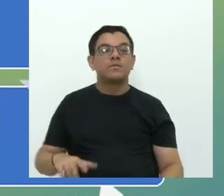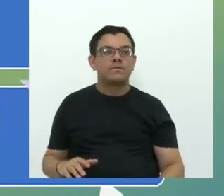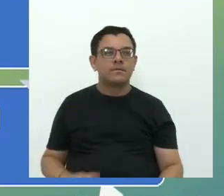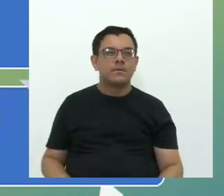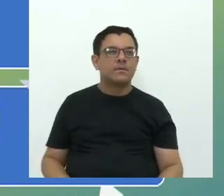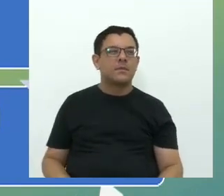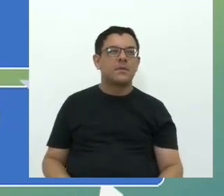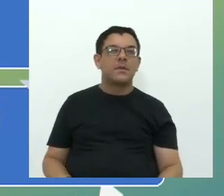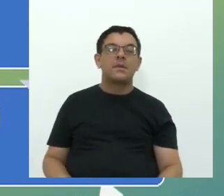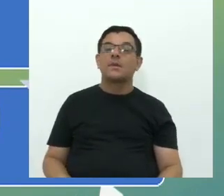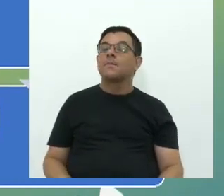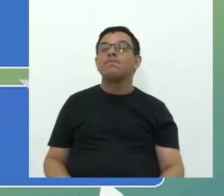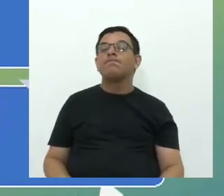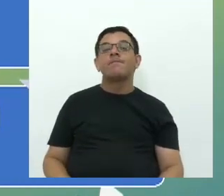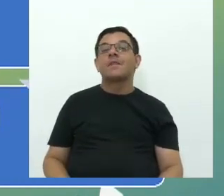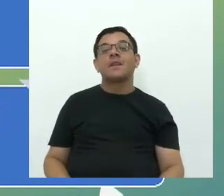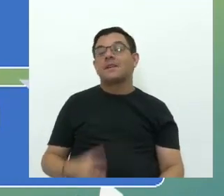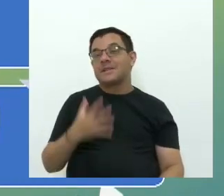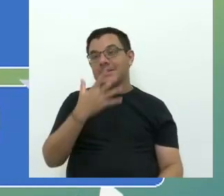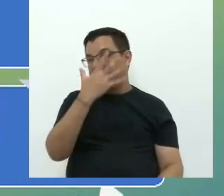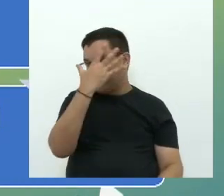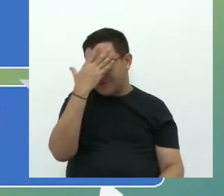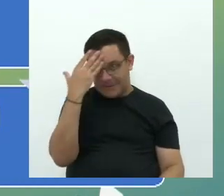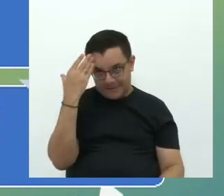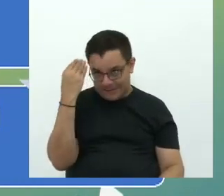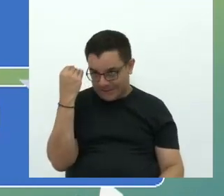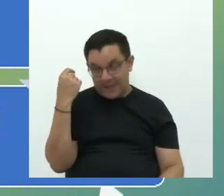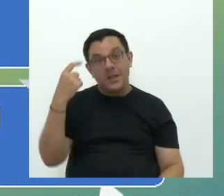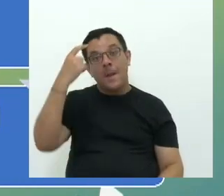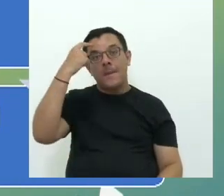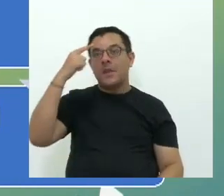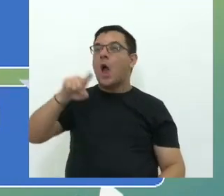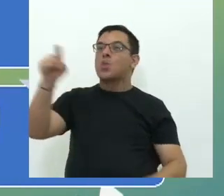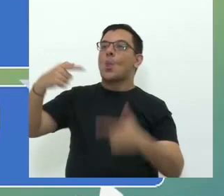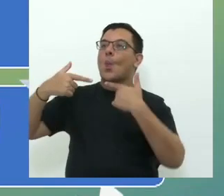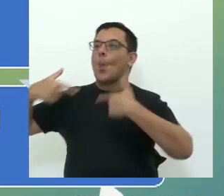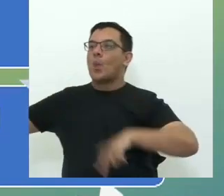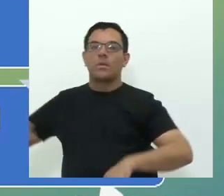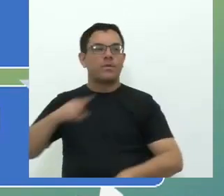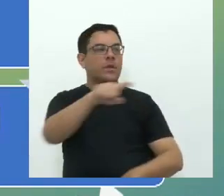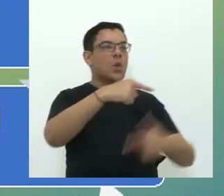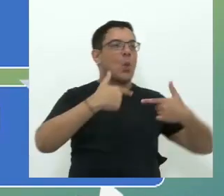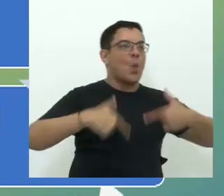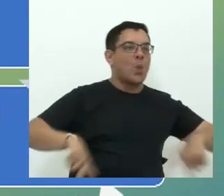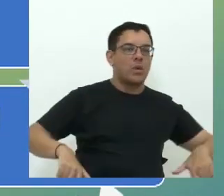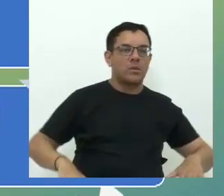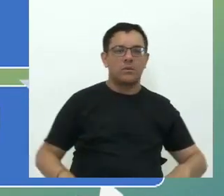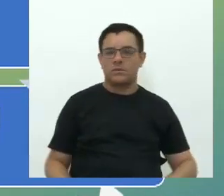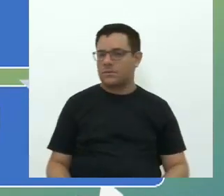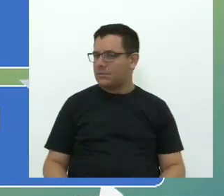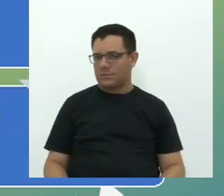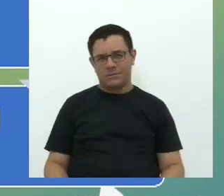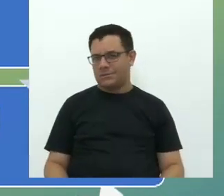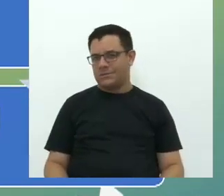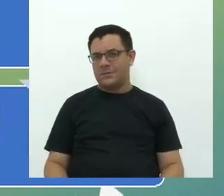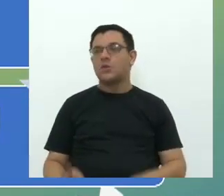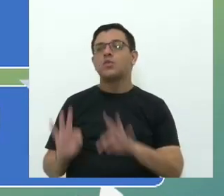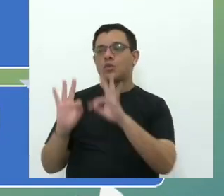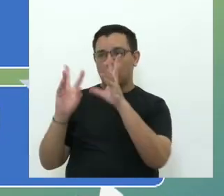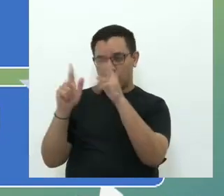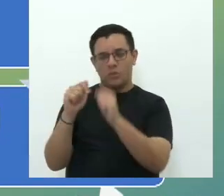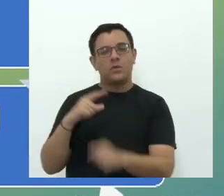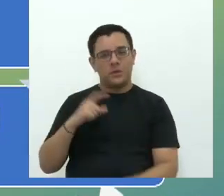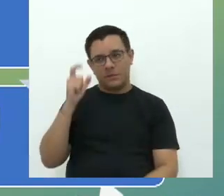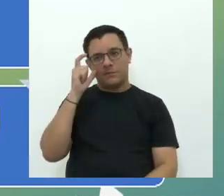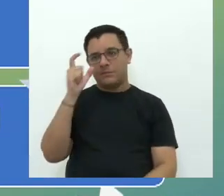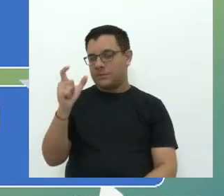o mito da neutralidade de cobertura das eleições todo mundo tem determinado interesse nas eleições E isso não é errado a gente que